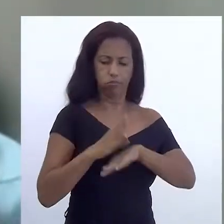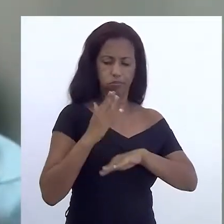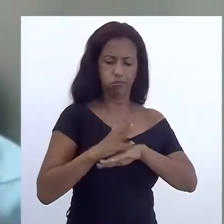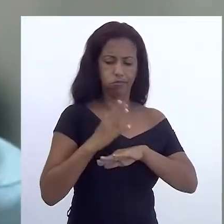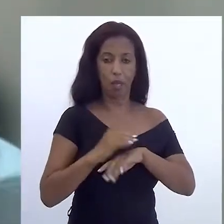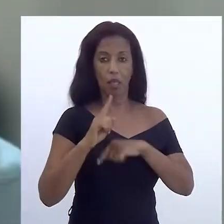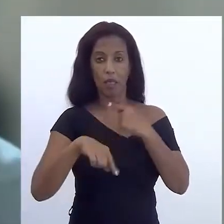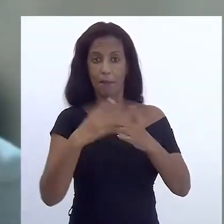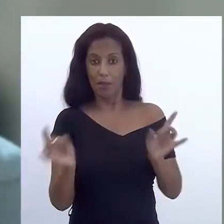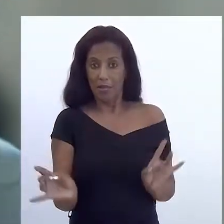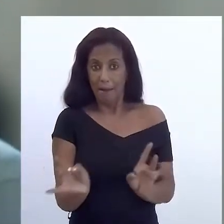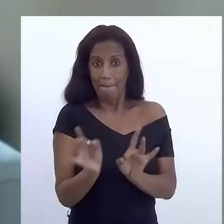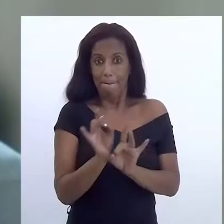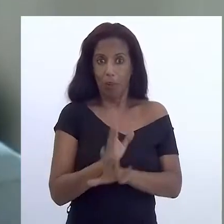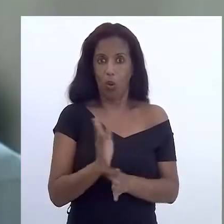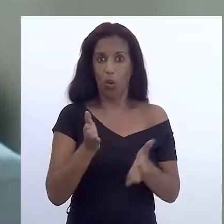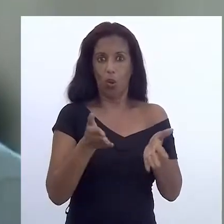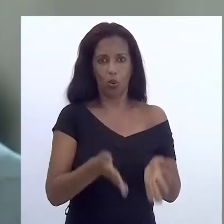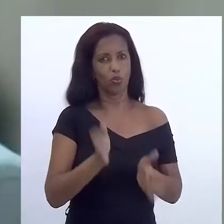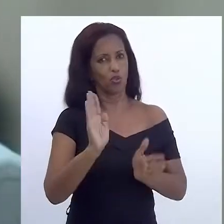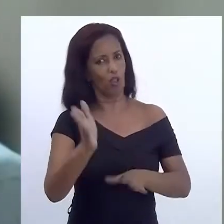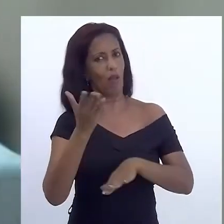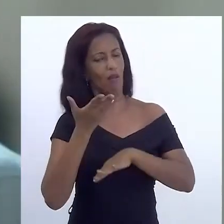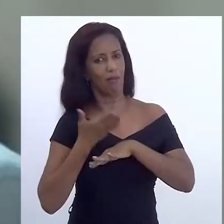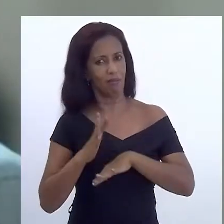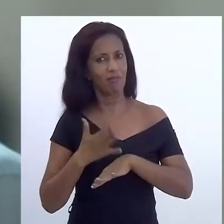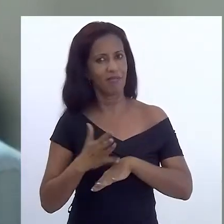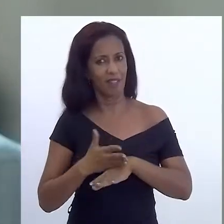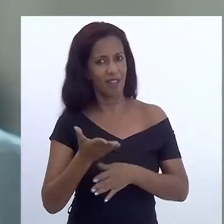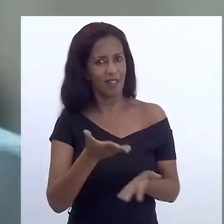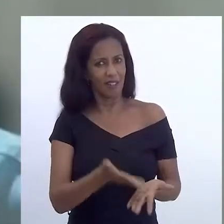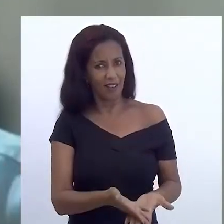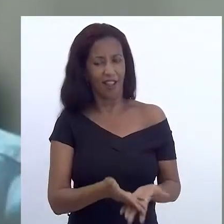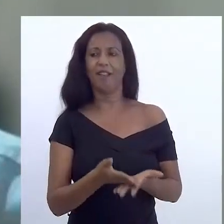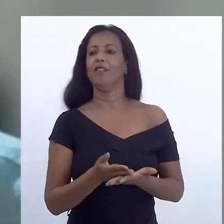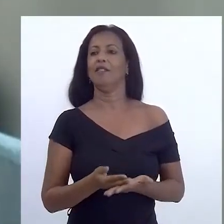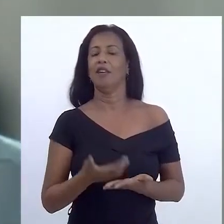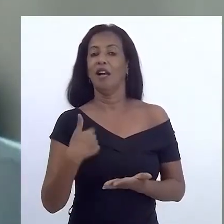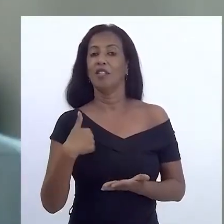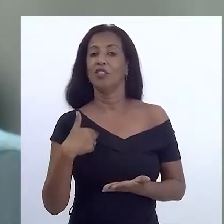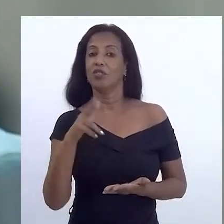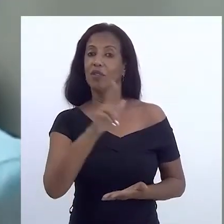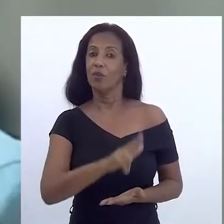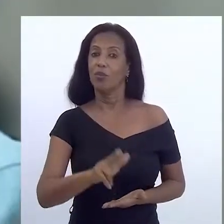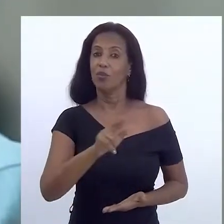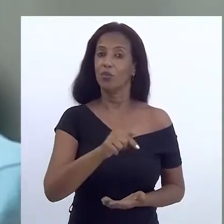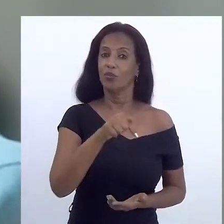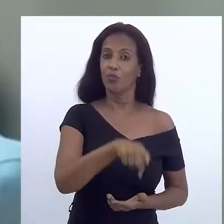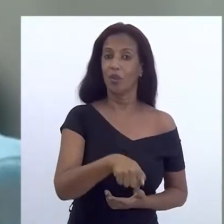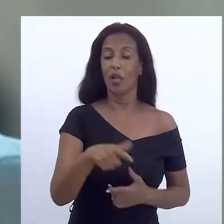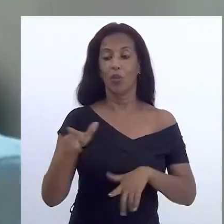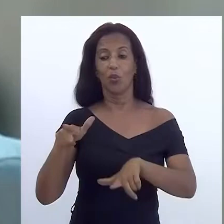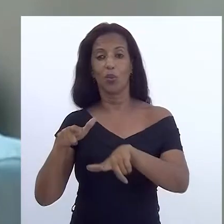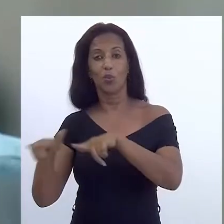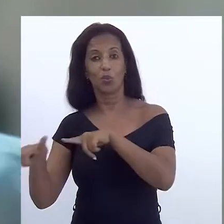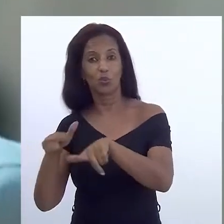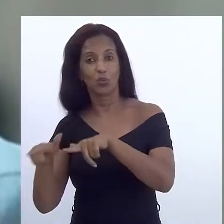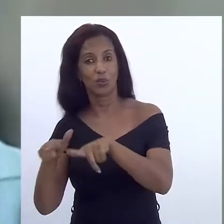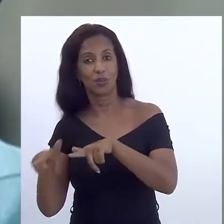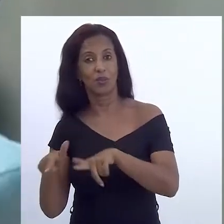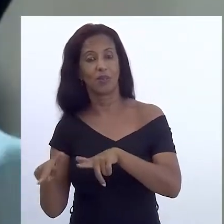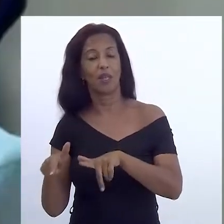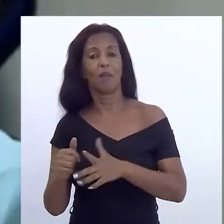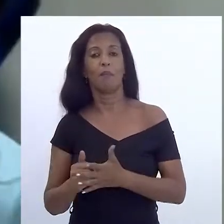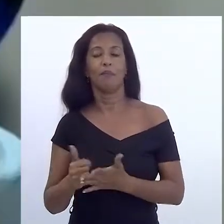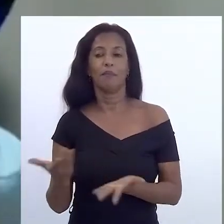vamos utilizar esses cães já treinados antes, tá? Então nós já vamos utilizar, por exemplo, no trabalho que estava previsto para